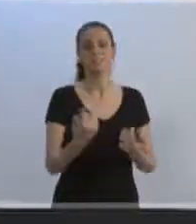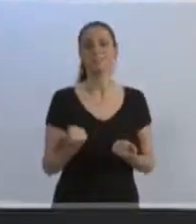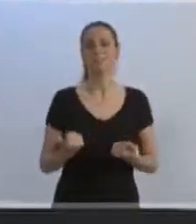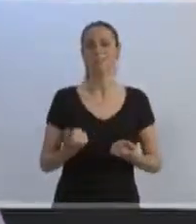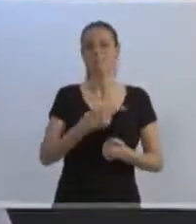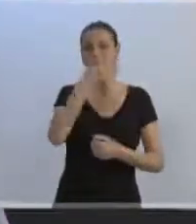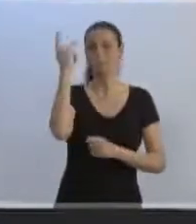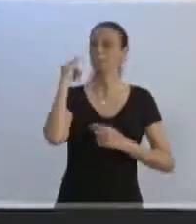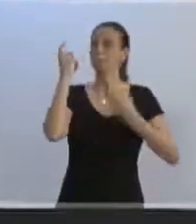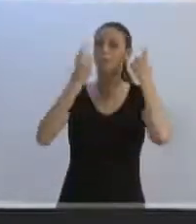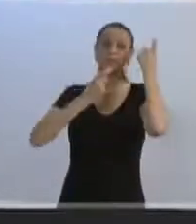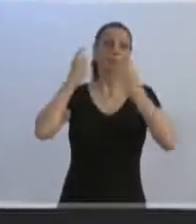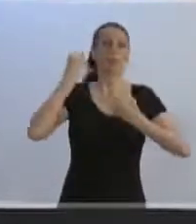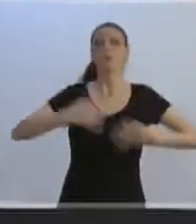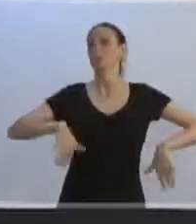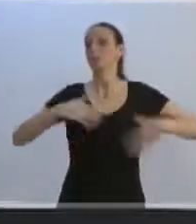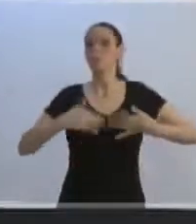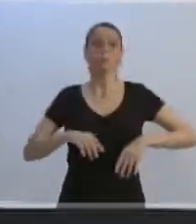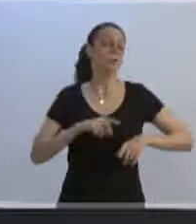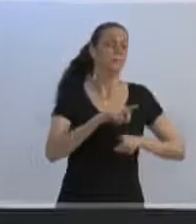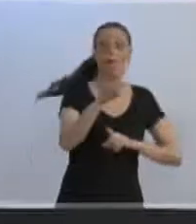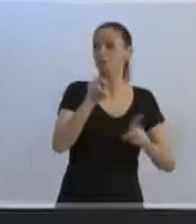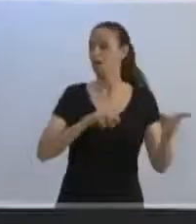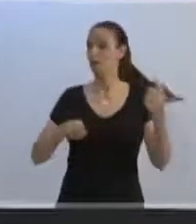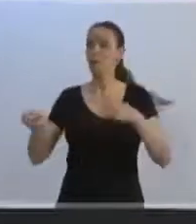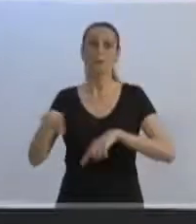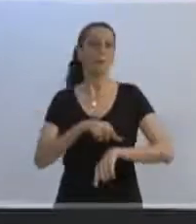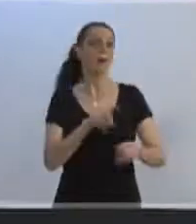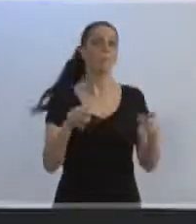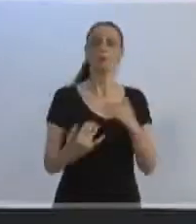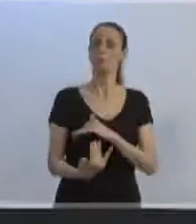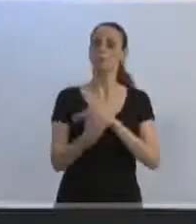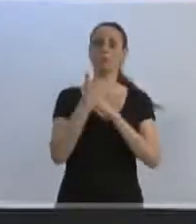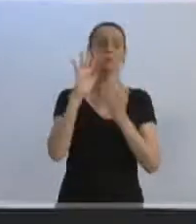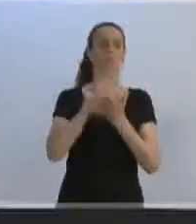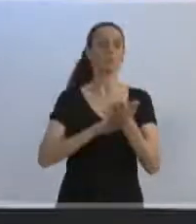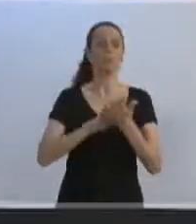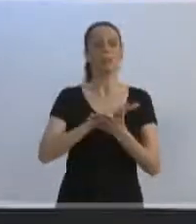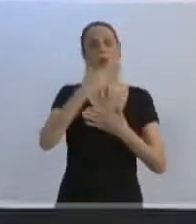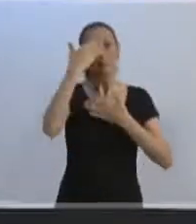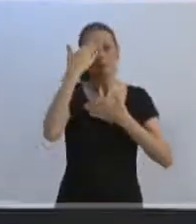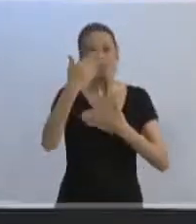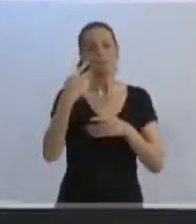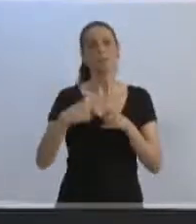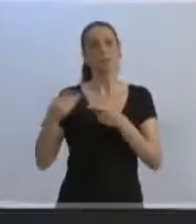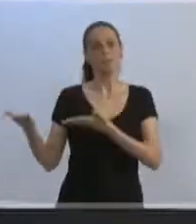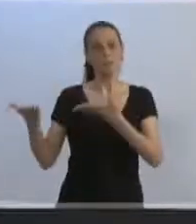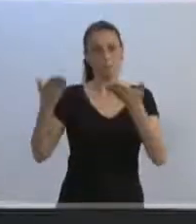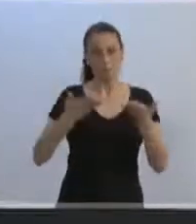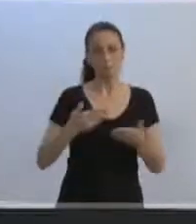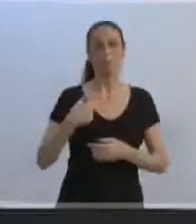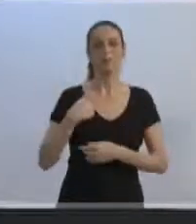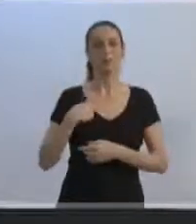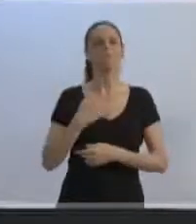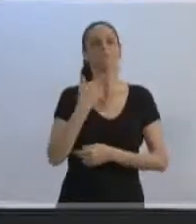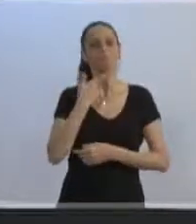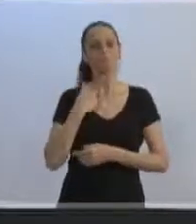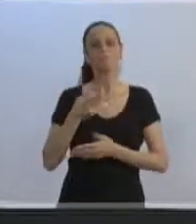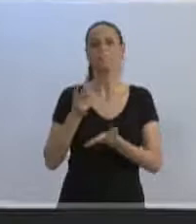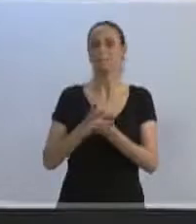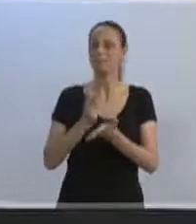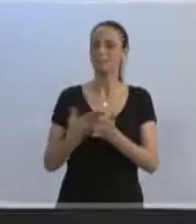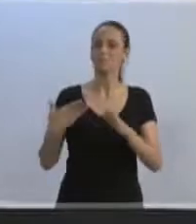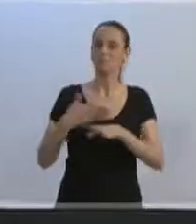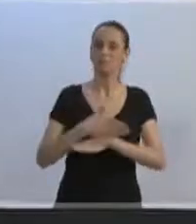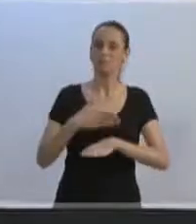desesperadas porque tentam procurar que tentam procurá lá e ninguém para ouvi las e obrigado por ter me convidado faz questão de participar sempre quando